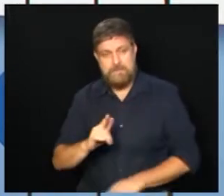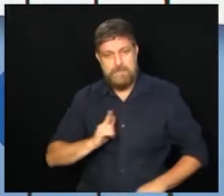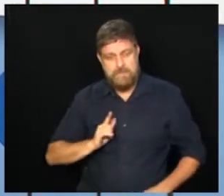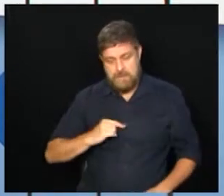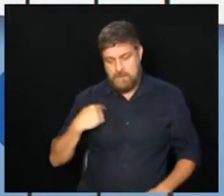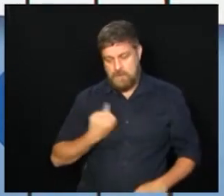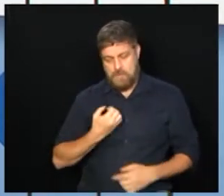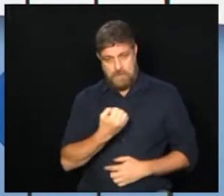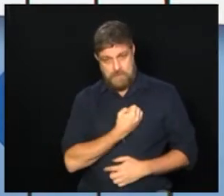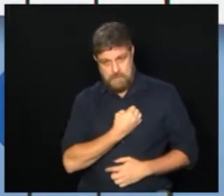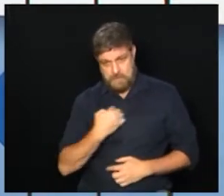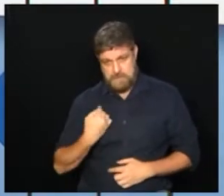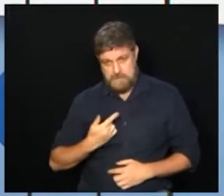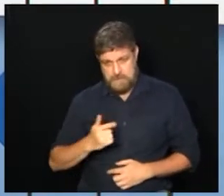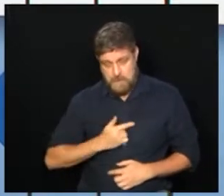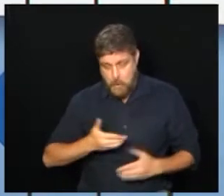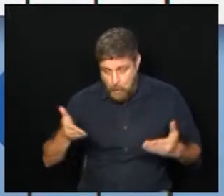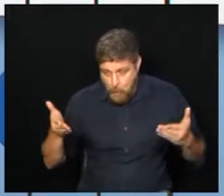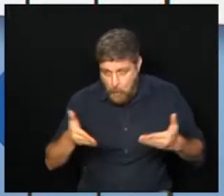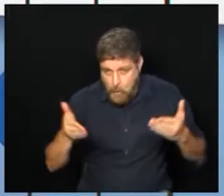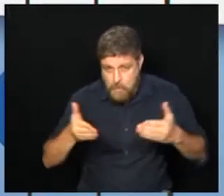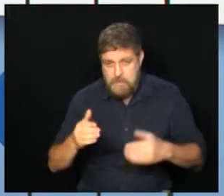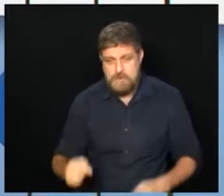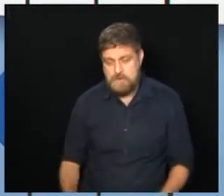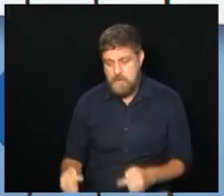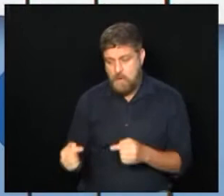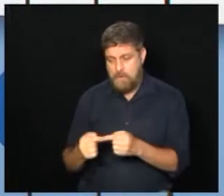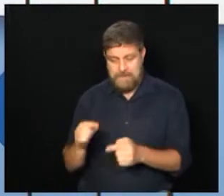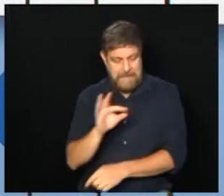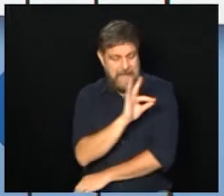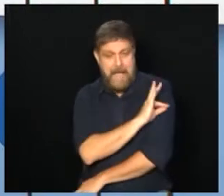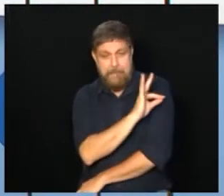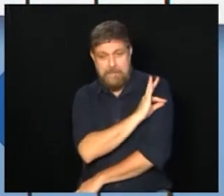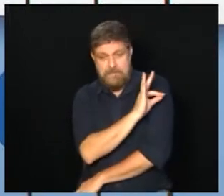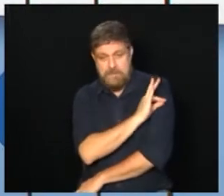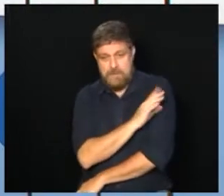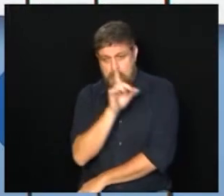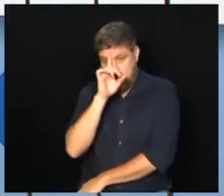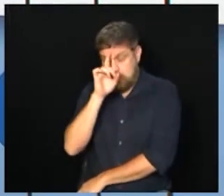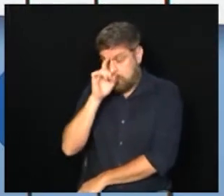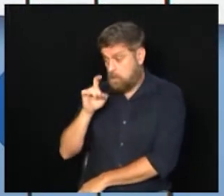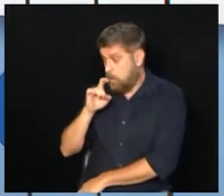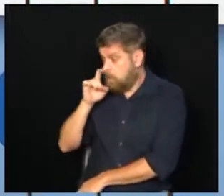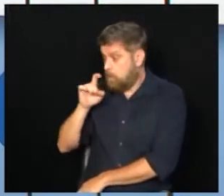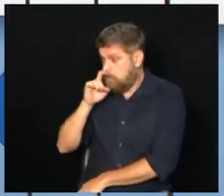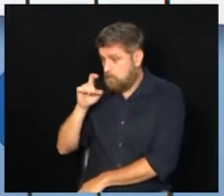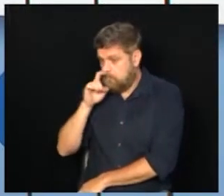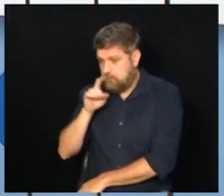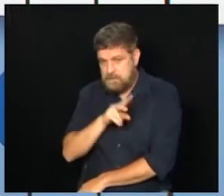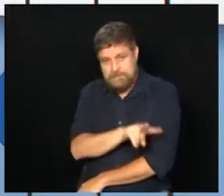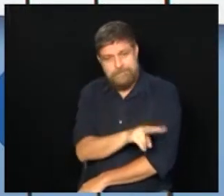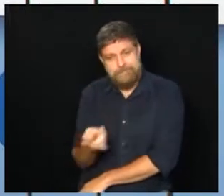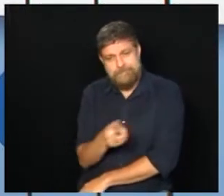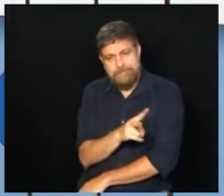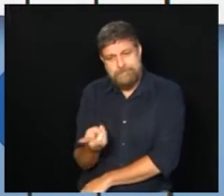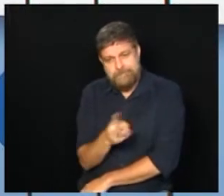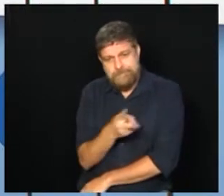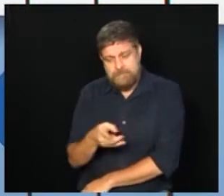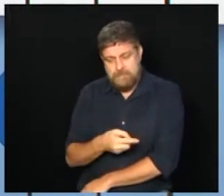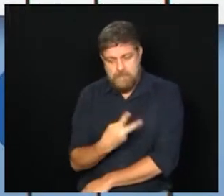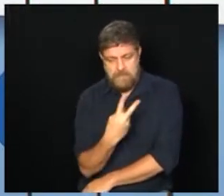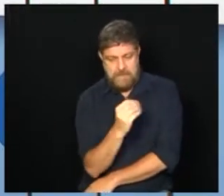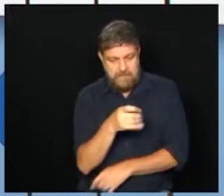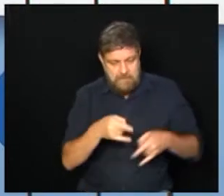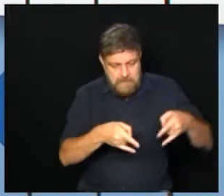esses números, lembrando que hoje, de acordo com a Prefeitura, o Hospital Ouro Verde converte 20 leitos de